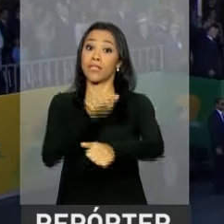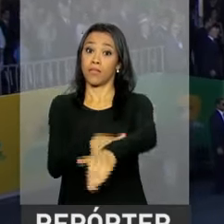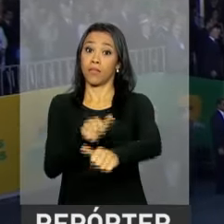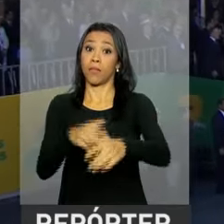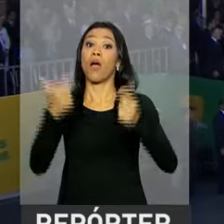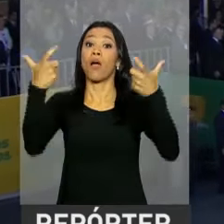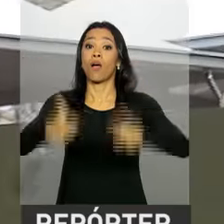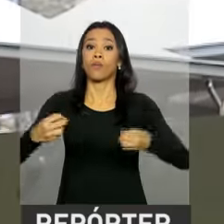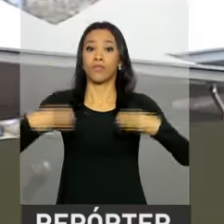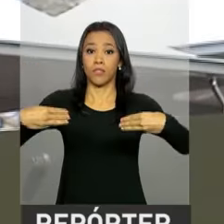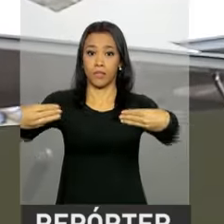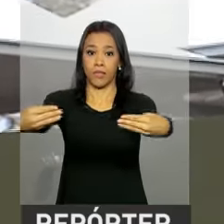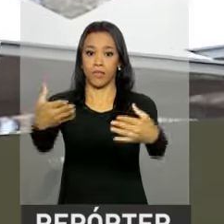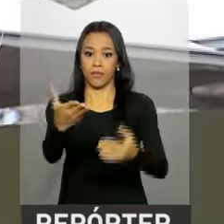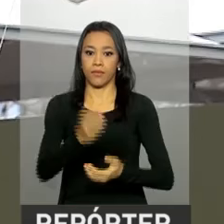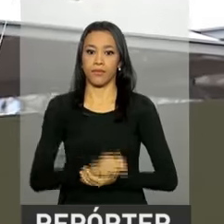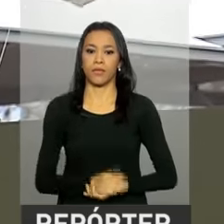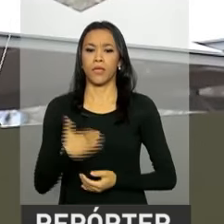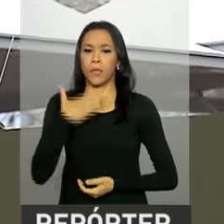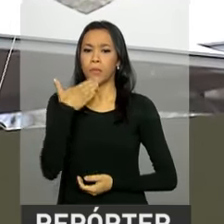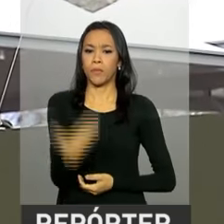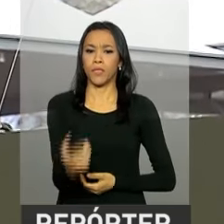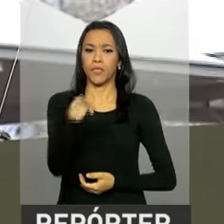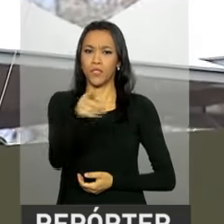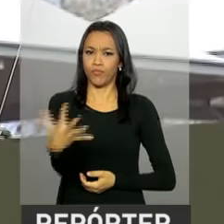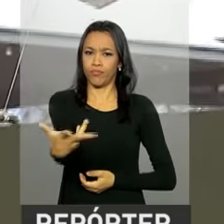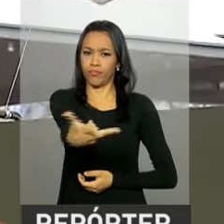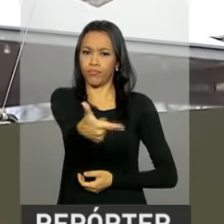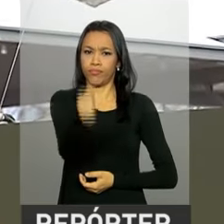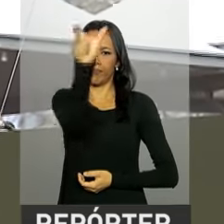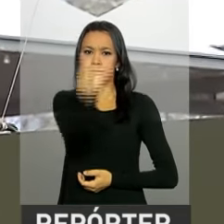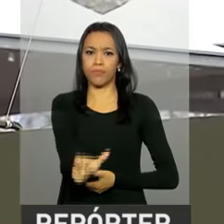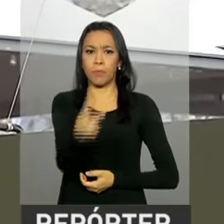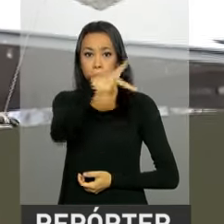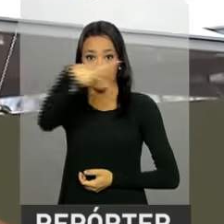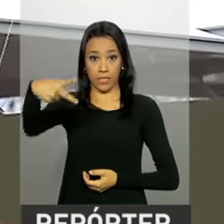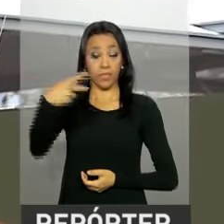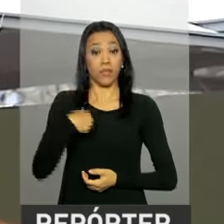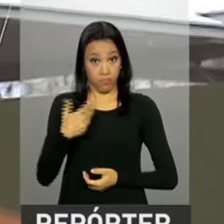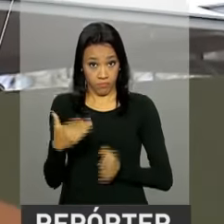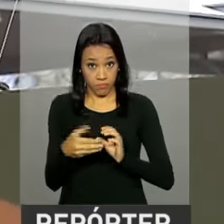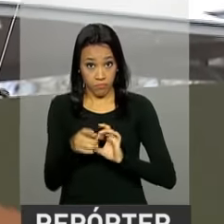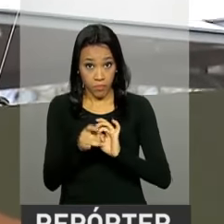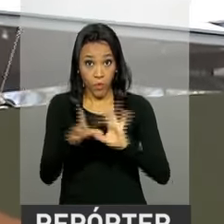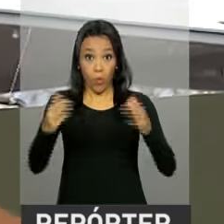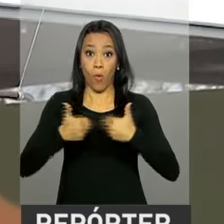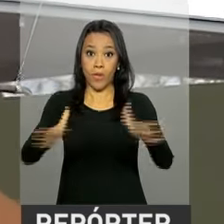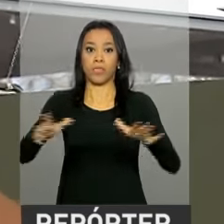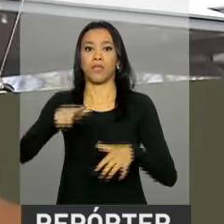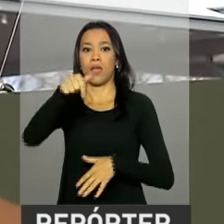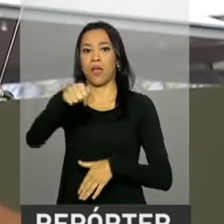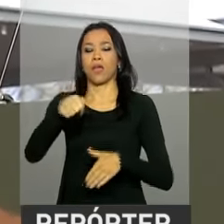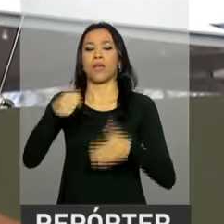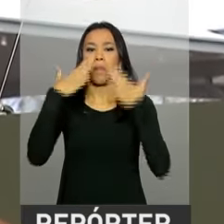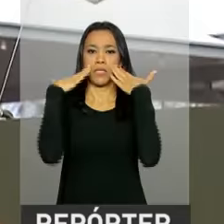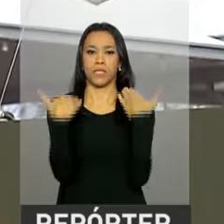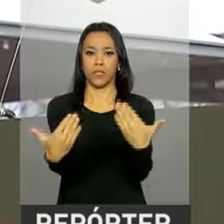dos Ministérios. Solicito a Vossa Excelência autorização para dar início ao desfile